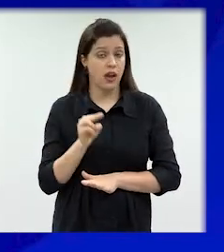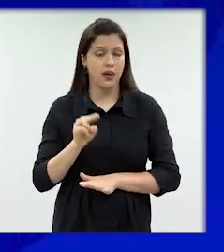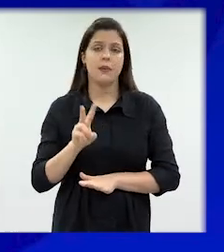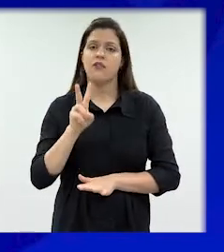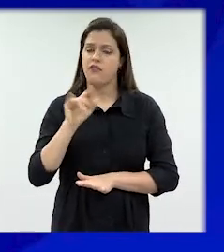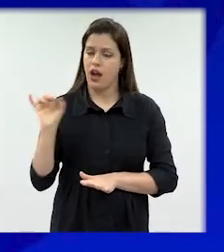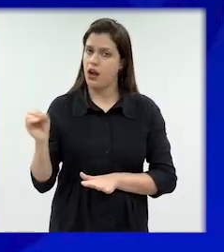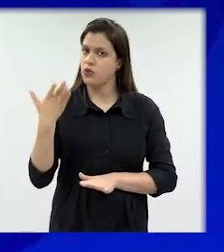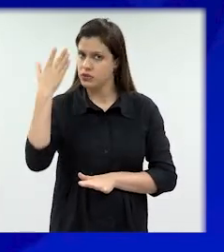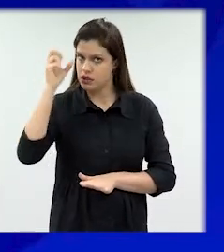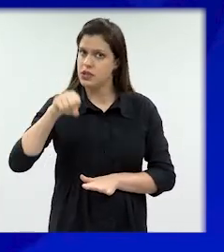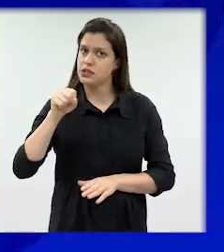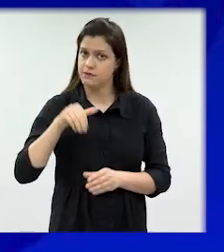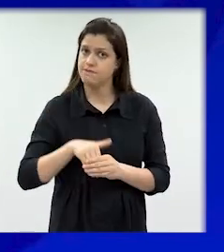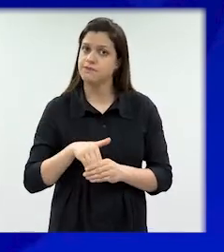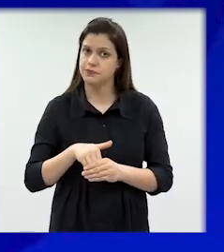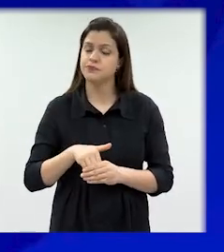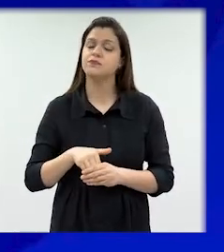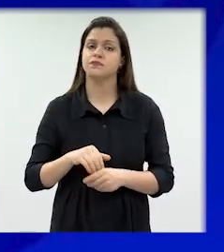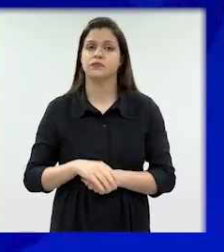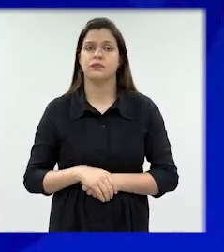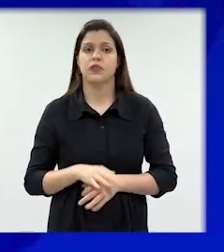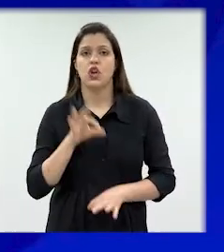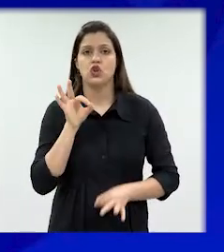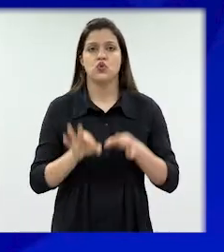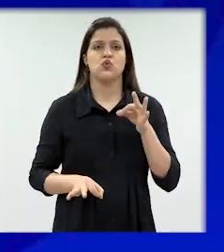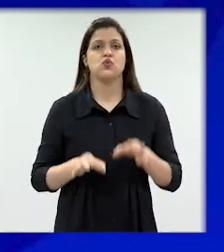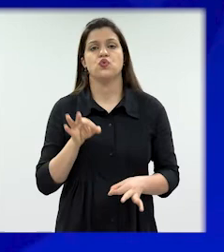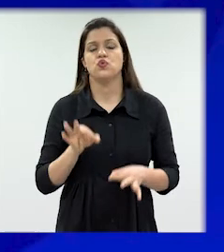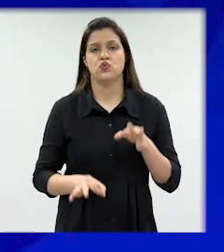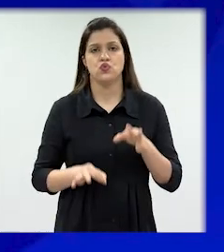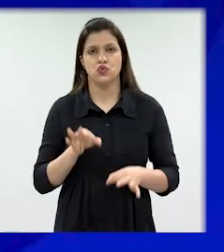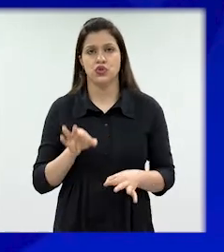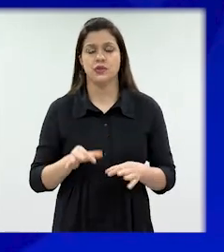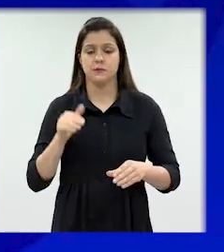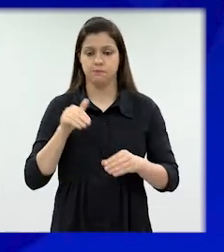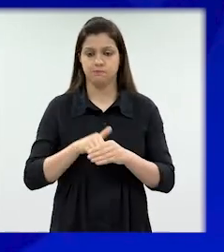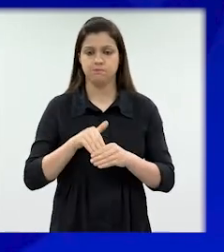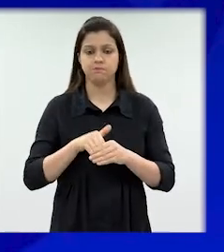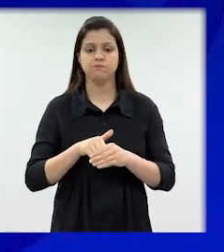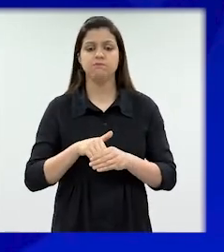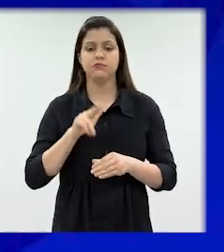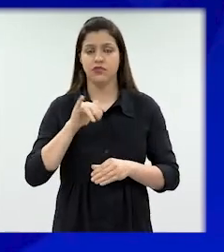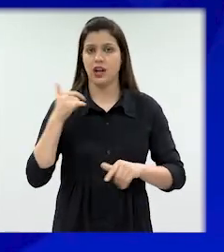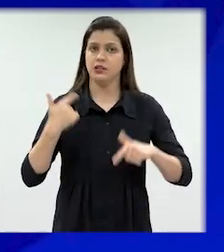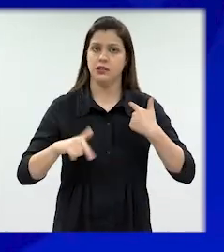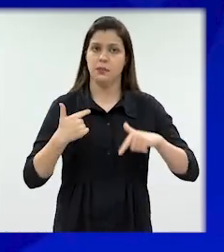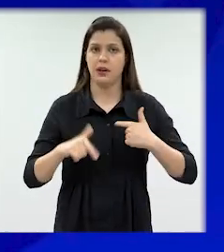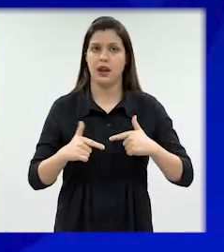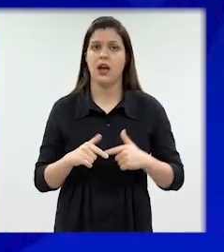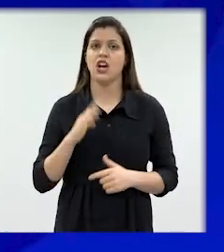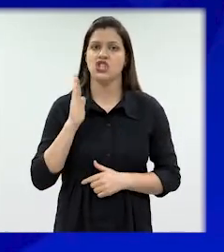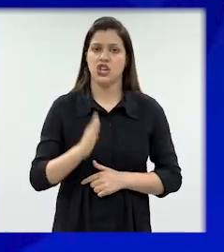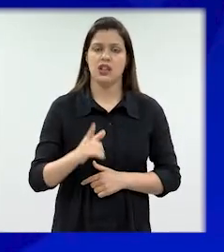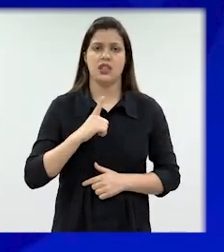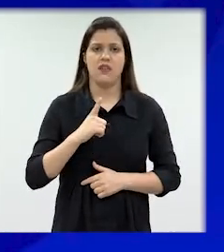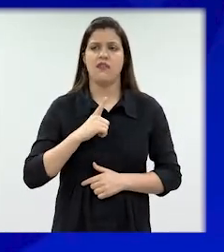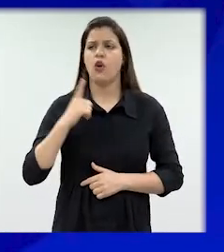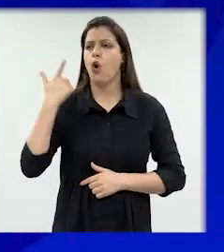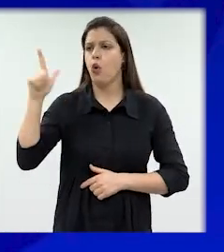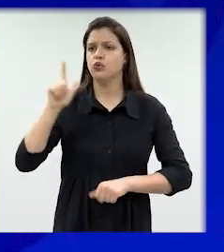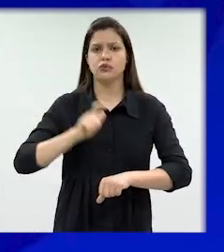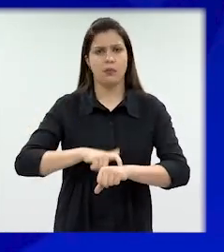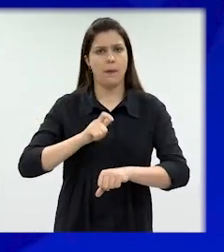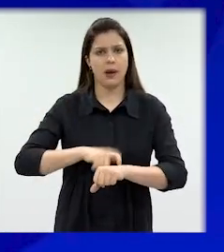vai se realizar no dia 15 de novembro. A Justiça Eleitoral, eu trabalho há muitos anos na Justiça Eleitoral e nós já tivemos outros momentos